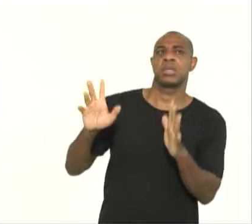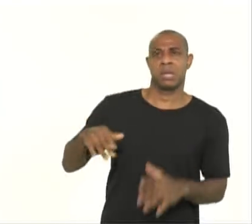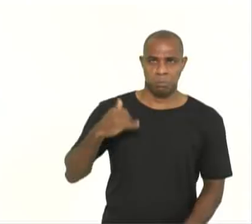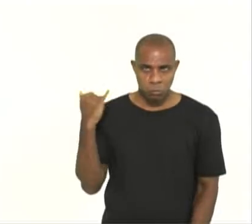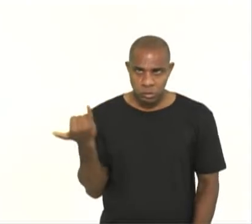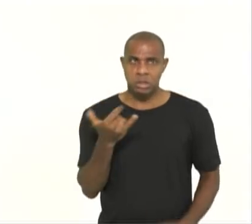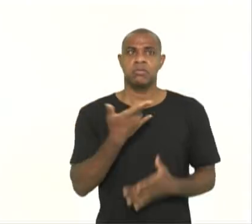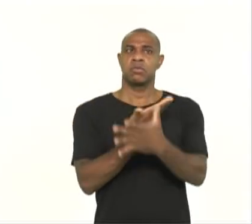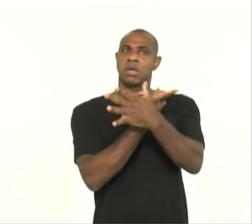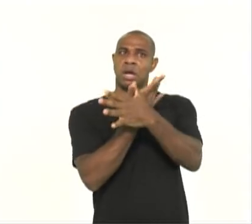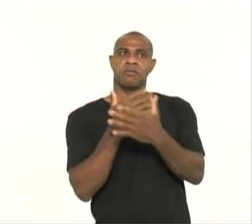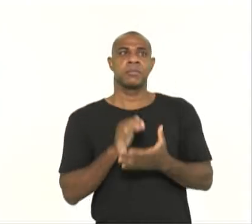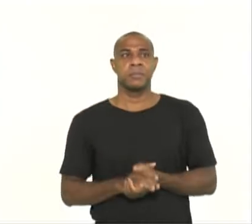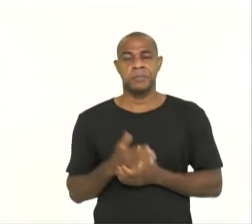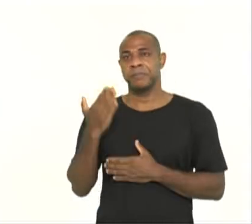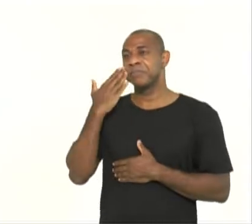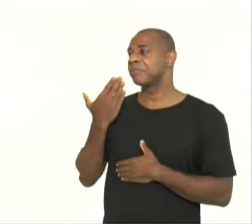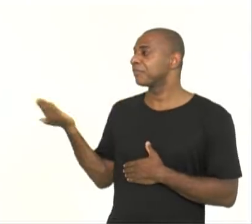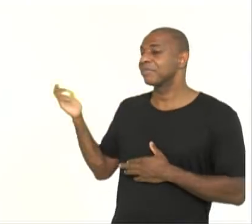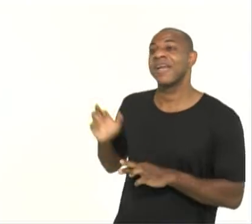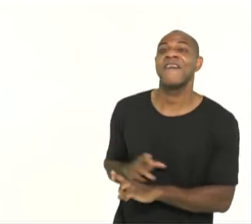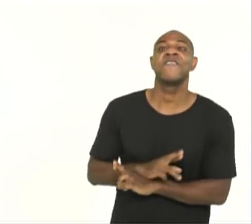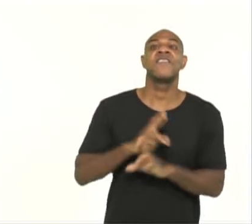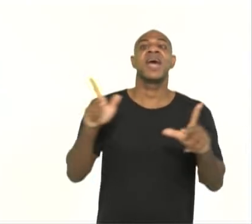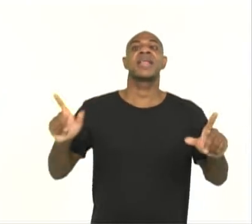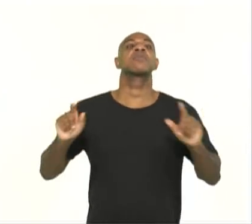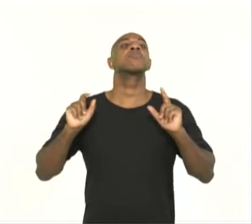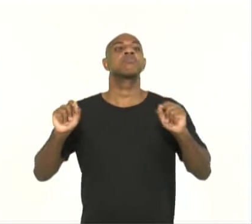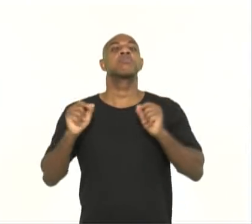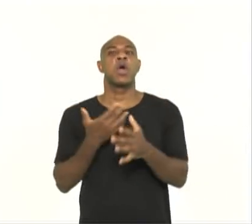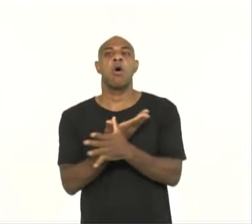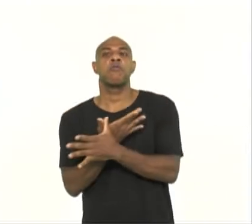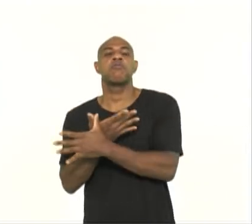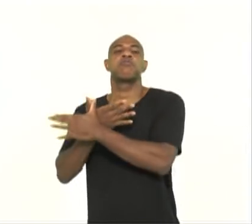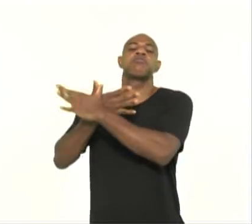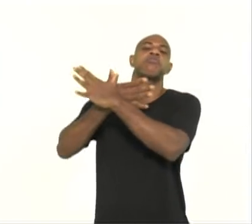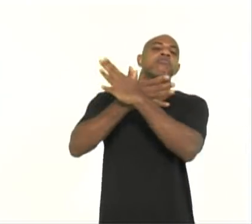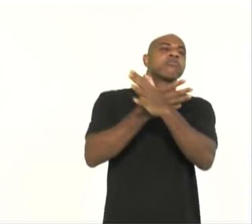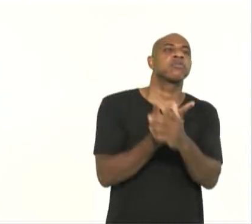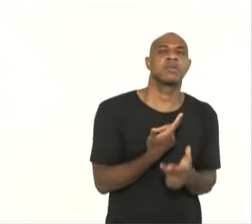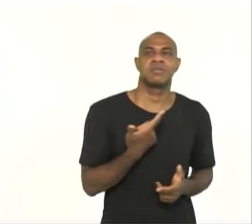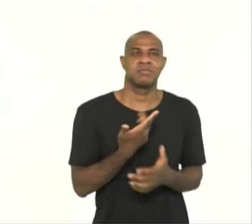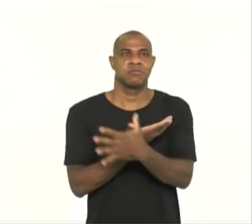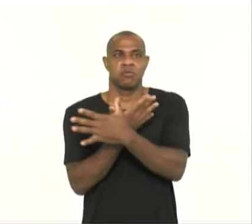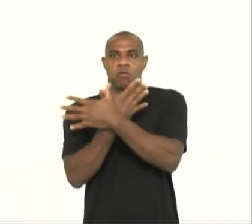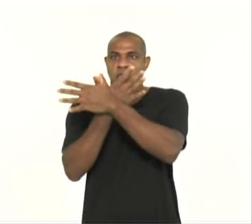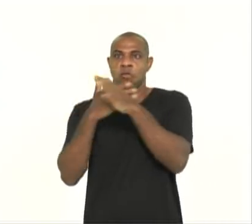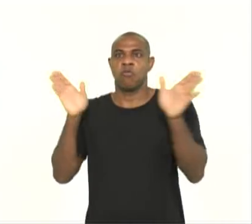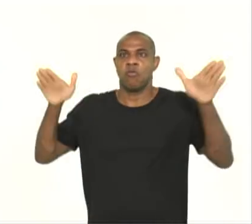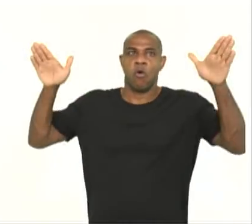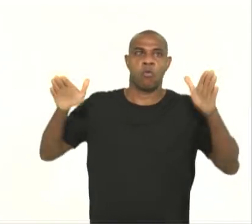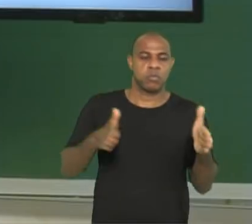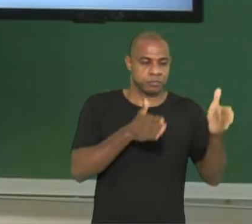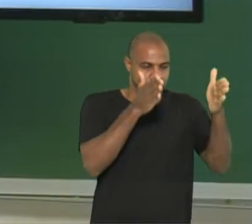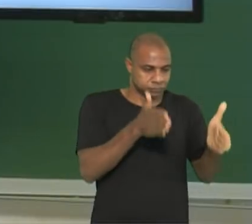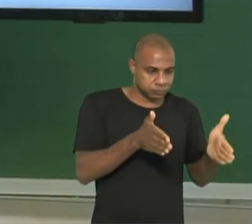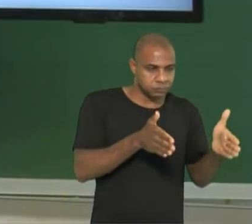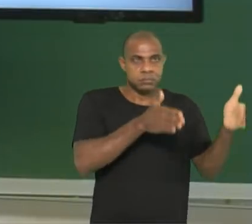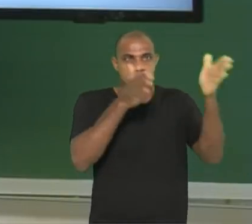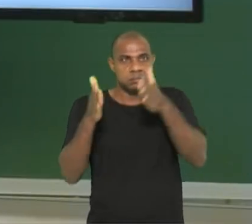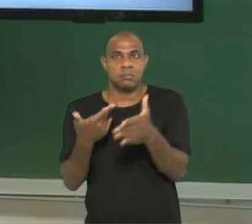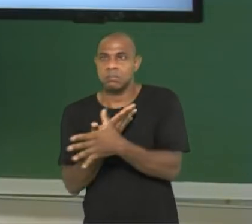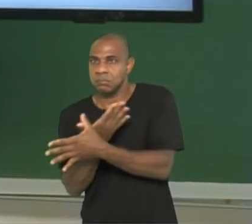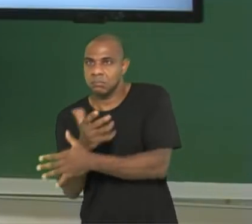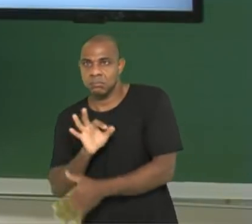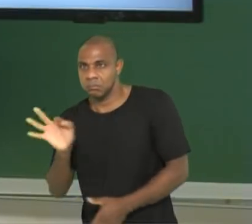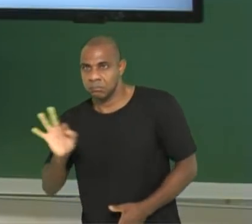importantes. E a diferença das aves que voam, das aves que não voam, está aqui nesse slide. Nós temos dois